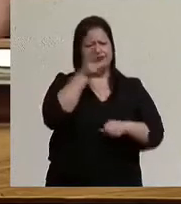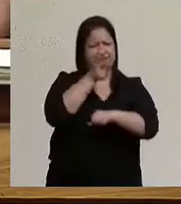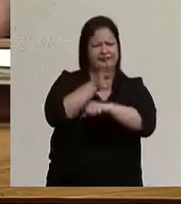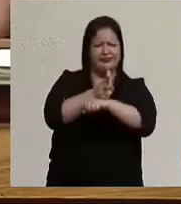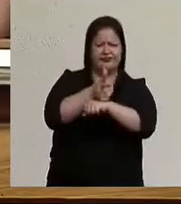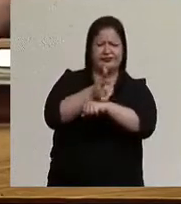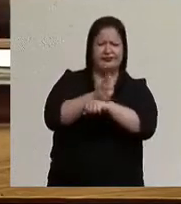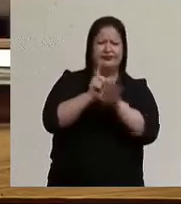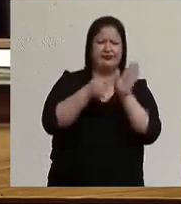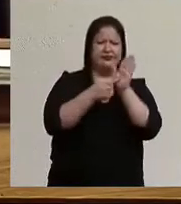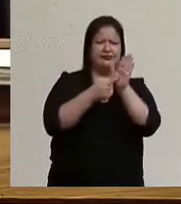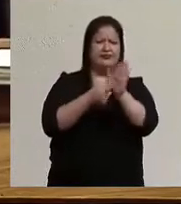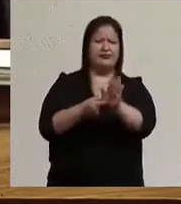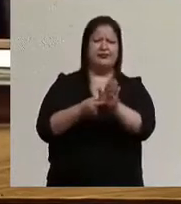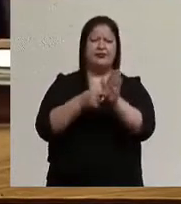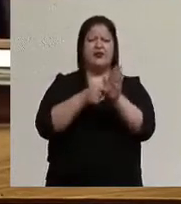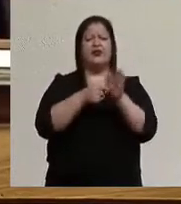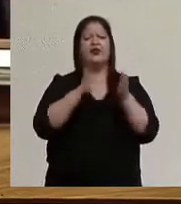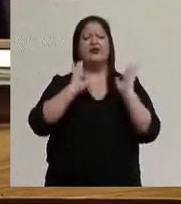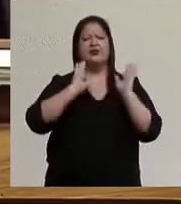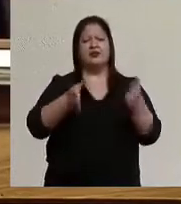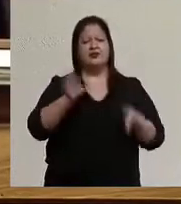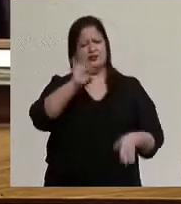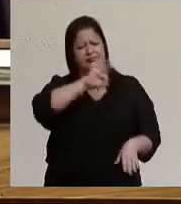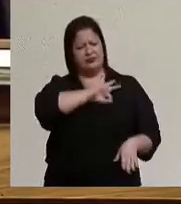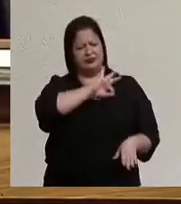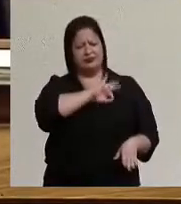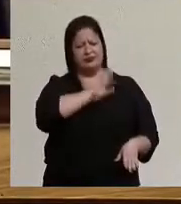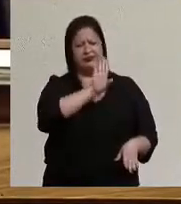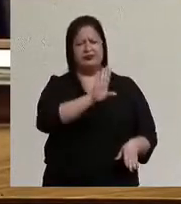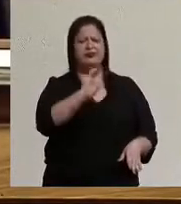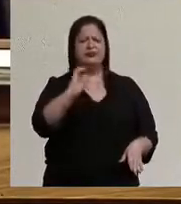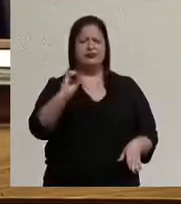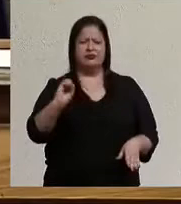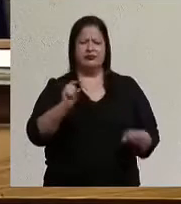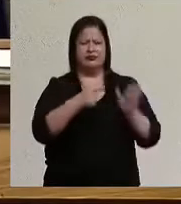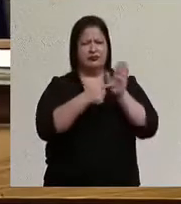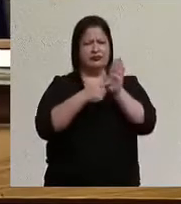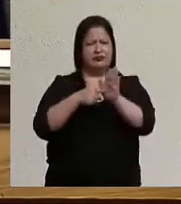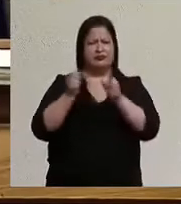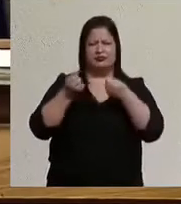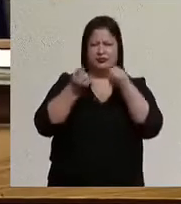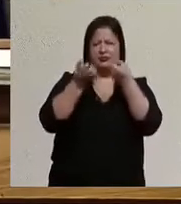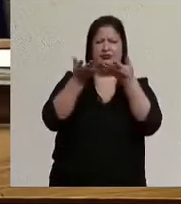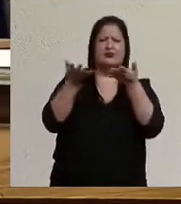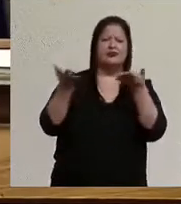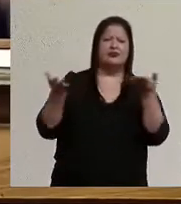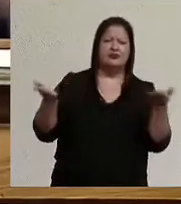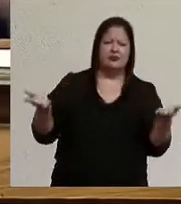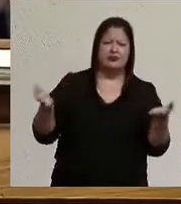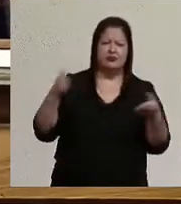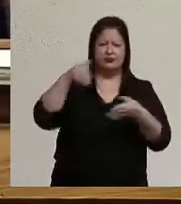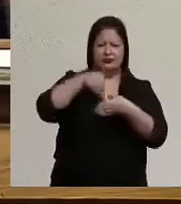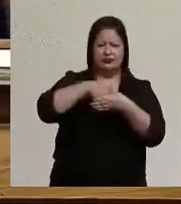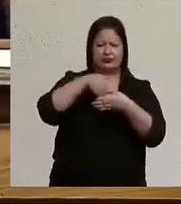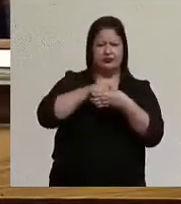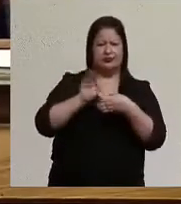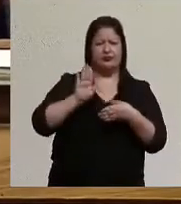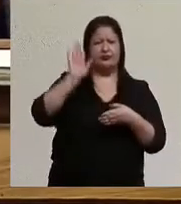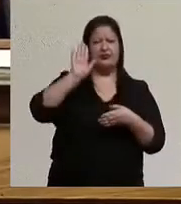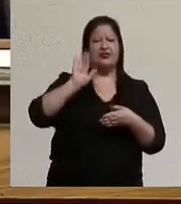câmeras enfim que a pura e foi feito bo então a única coisa que eu tenho para falar que eu acho que assim a eleição